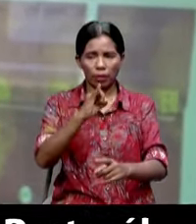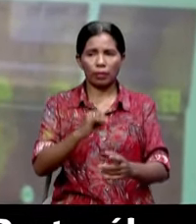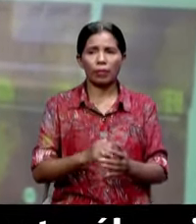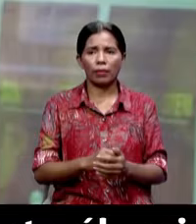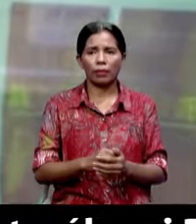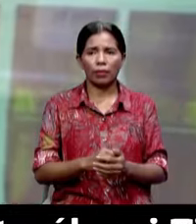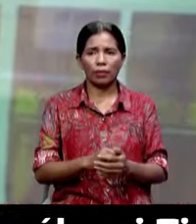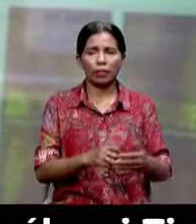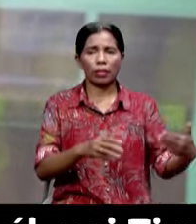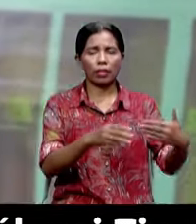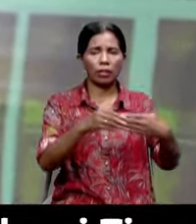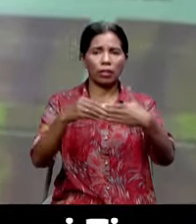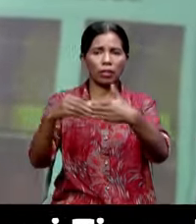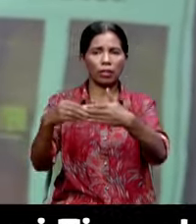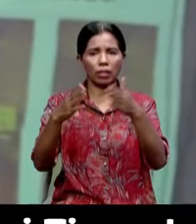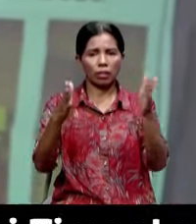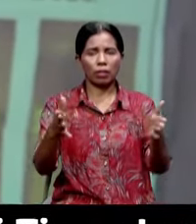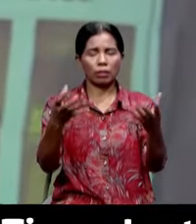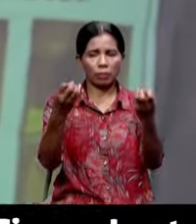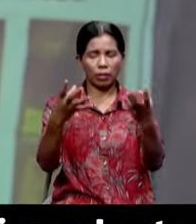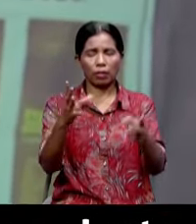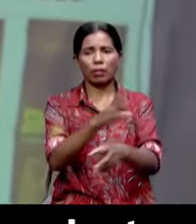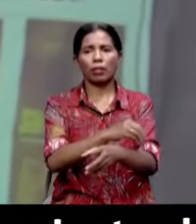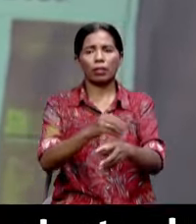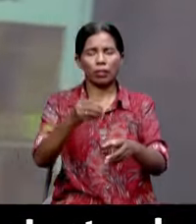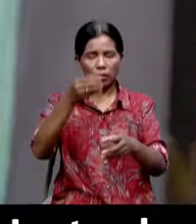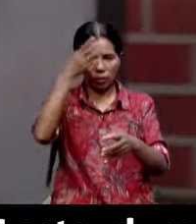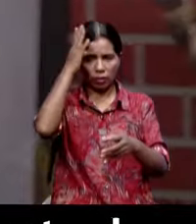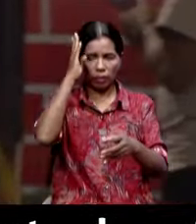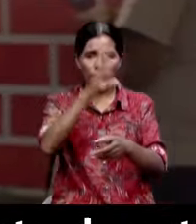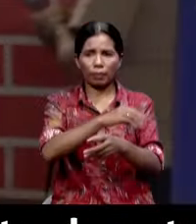sem líderes do que de nós se deu a.